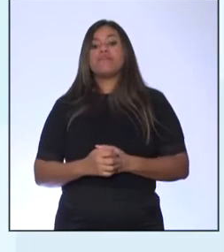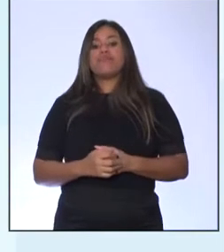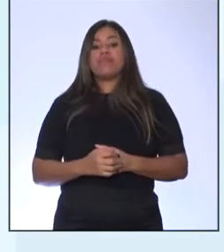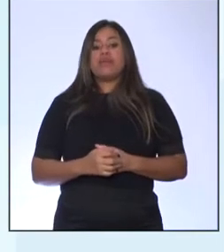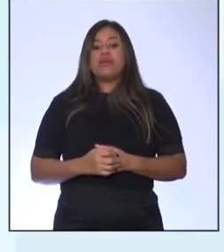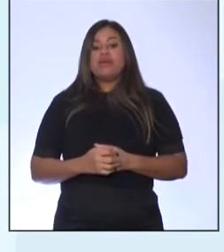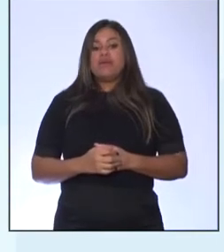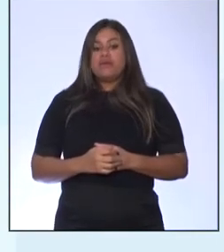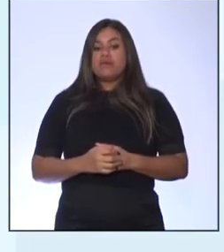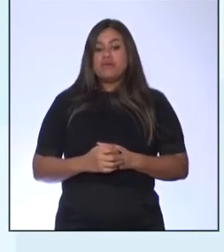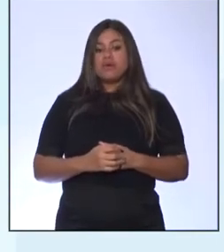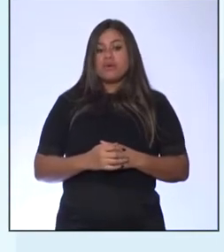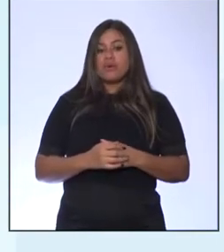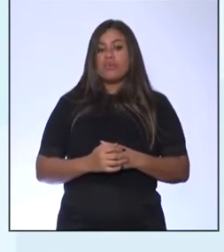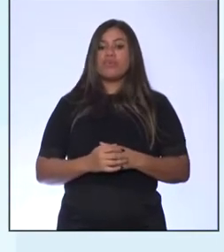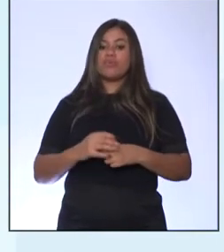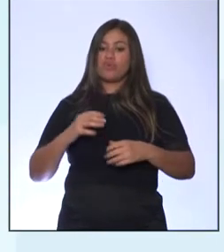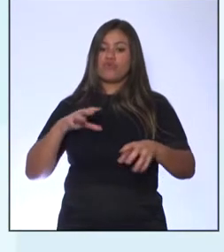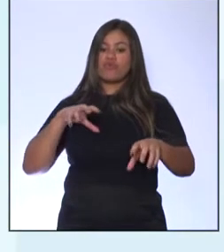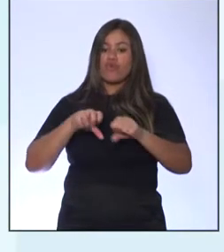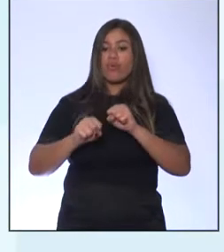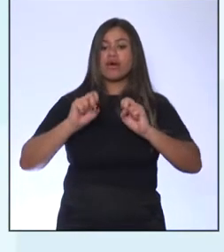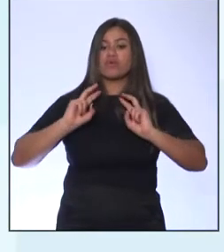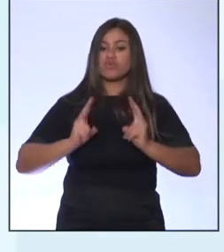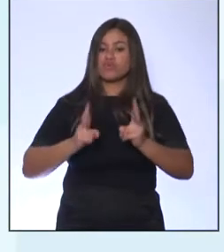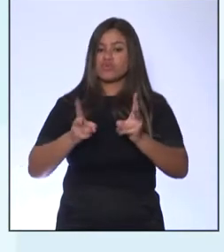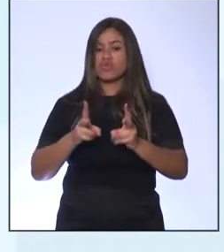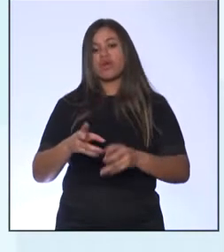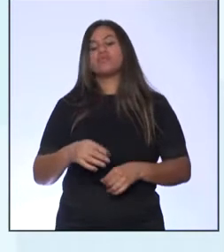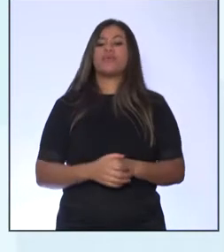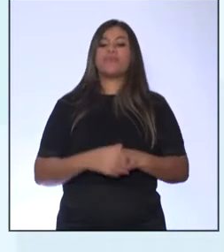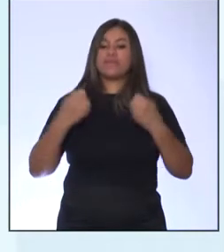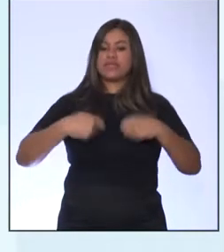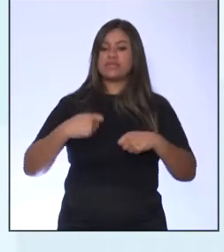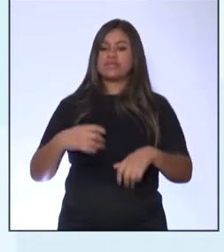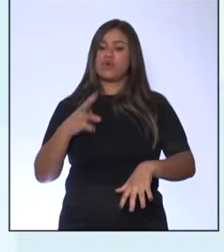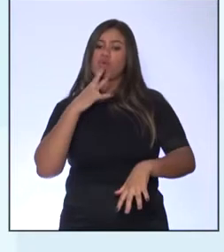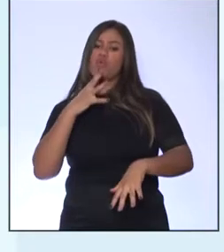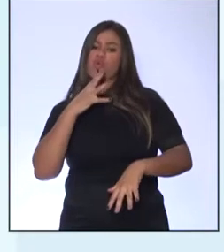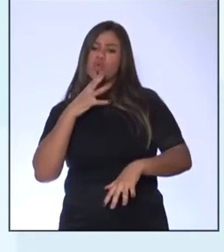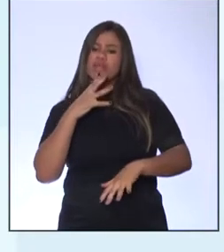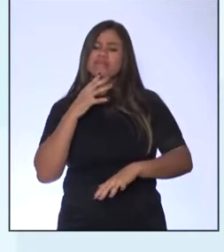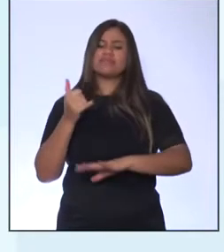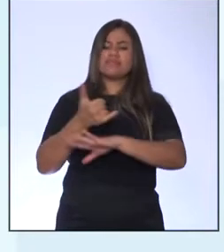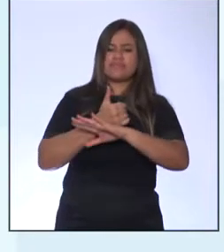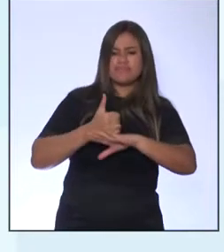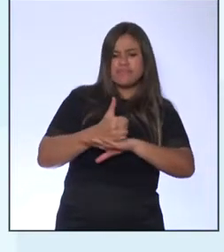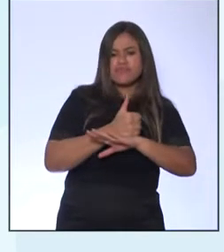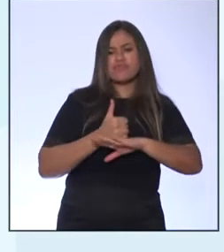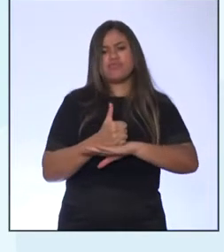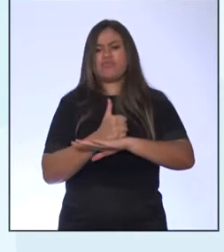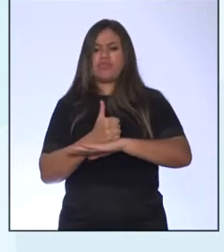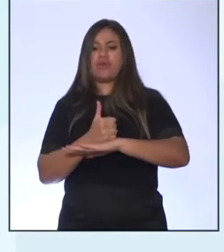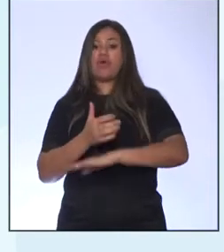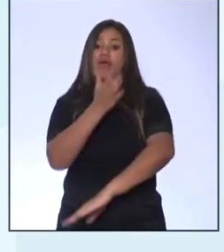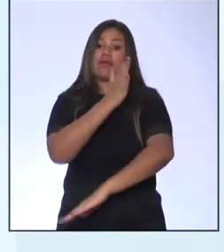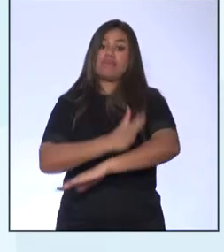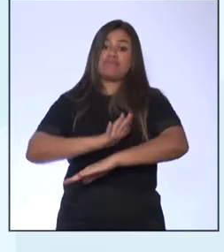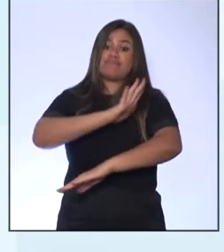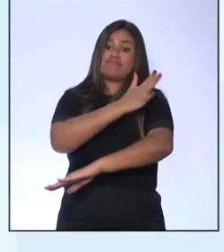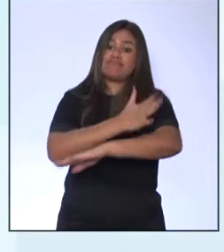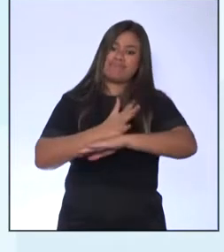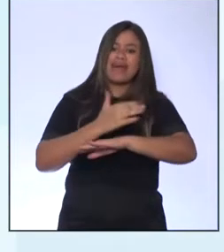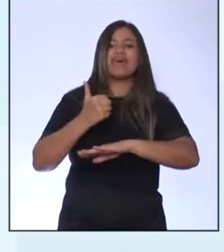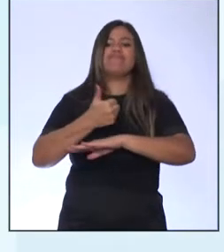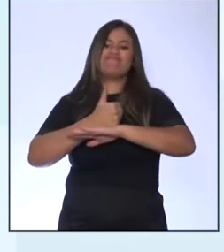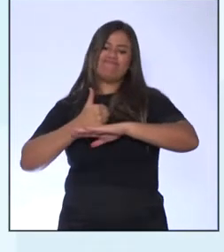mantém 3 dimensões, portanto, o conhecimento profissional, a prática profissional. Eu acho que um dos grandes avanços